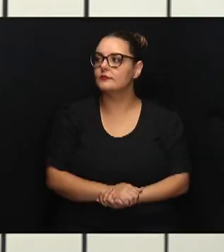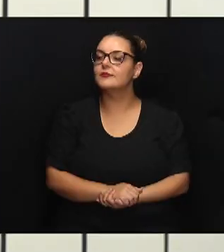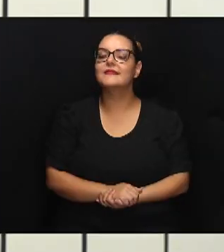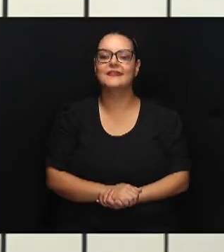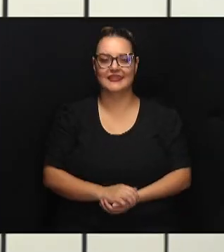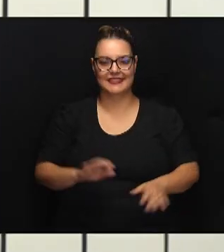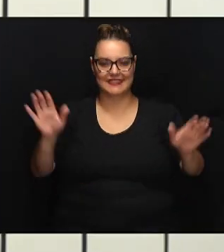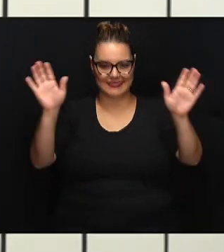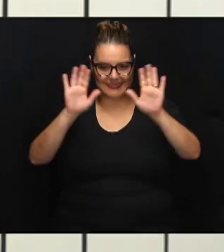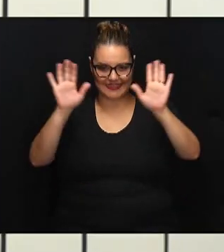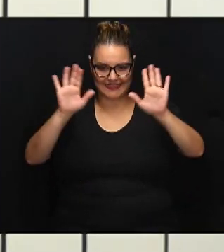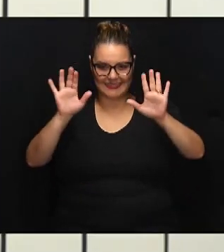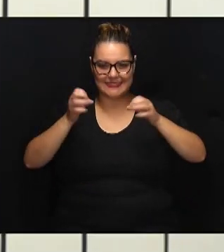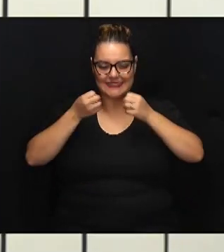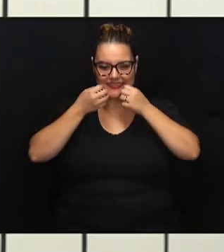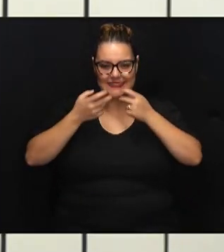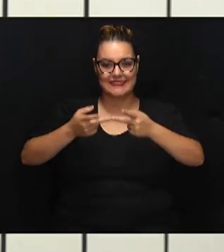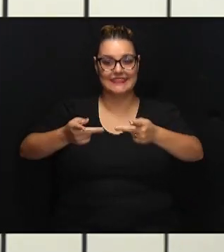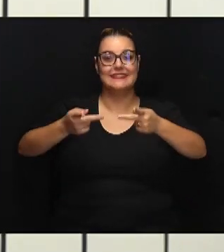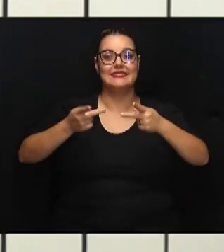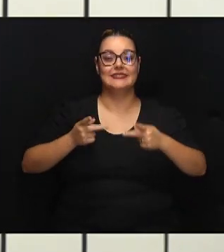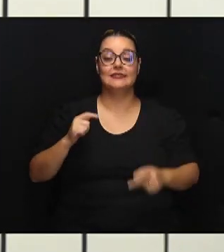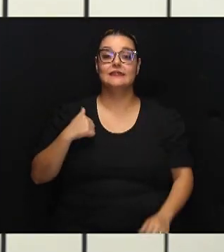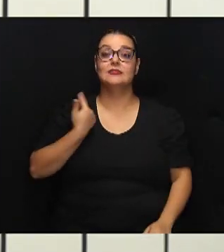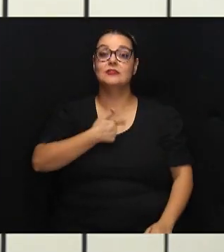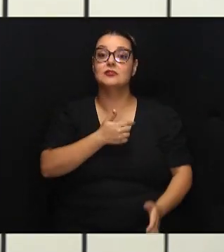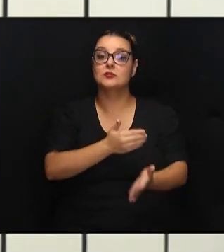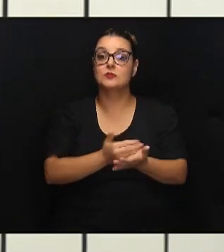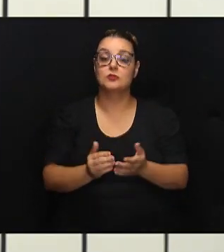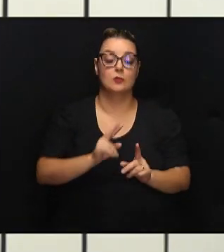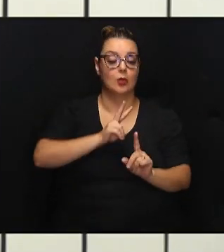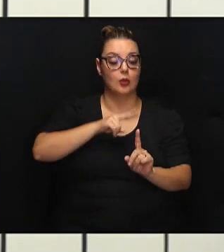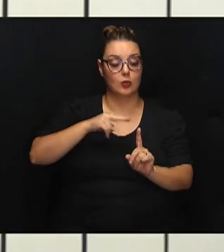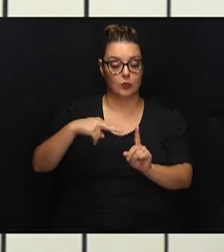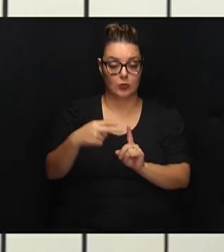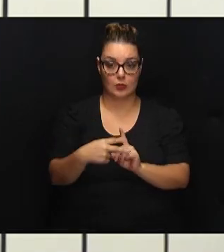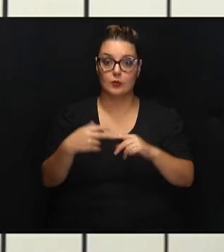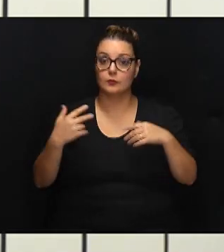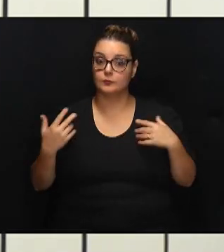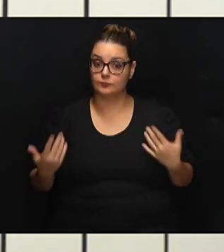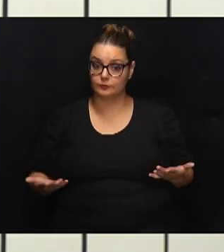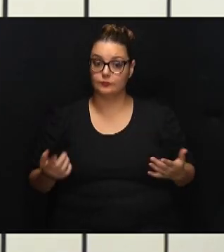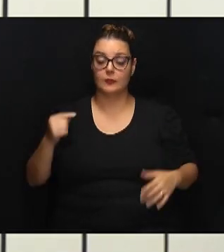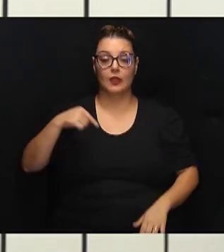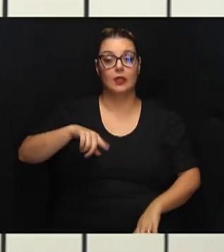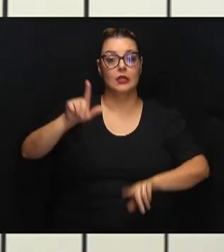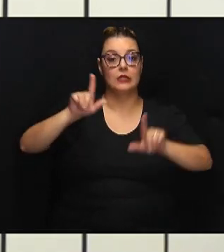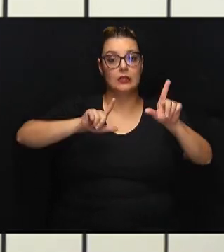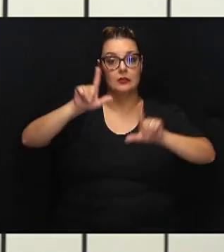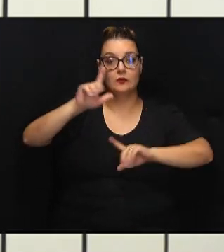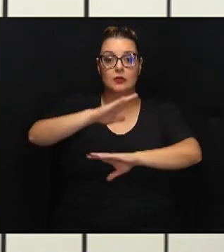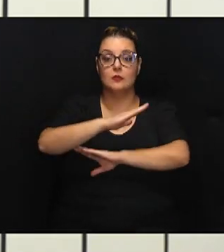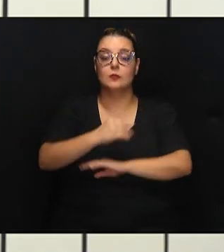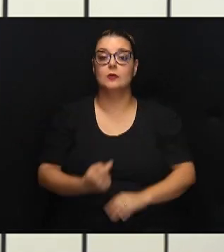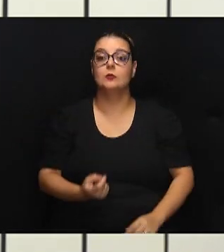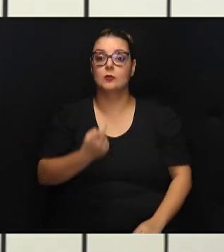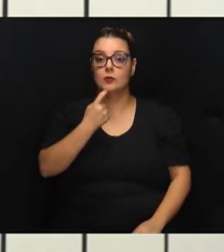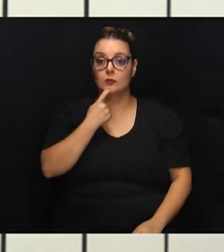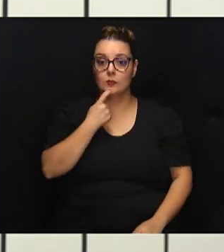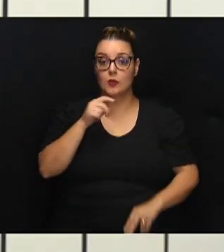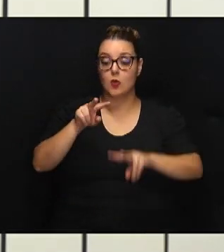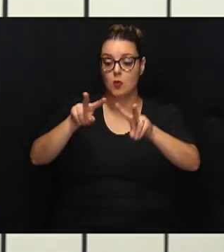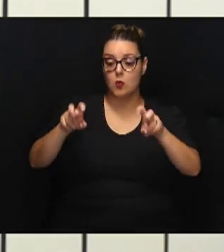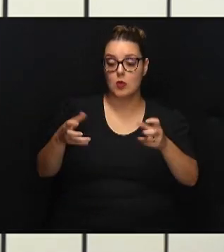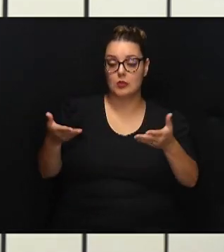Olá, seja bem-vindo! Estamos começando mais um Ponto de Vista aqui na TV Câmara Campinas. O assunto